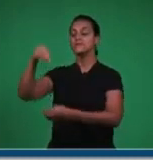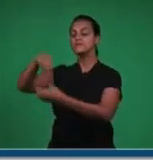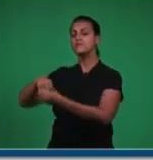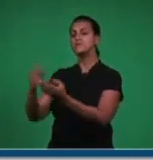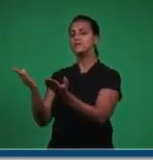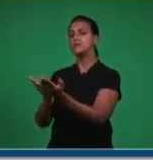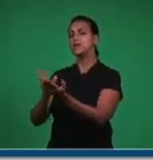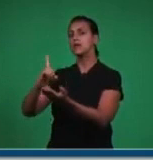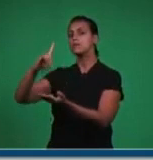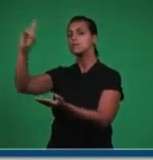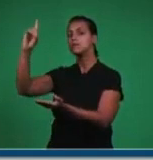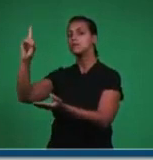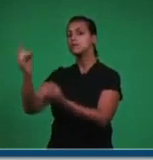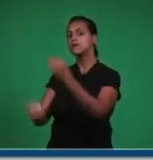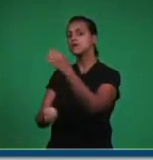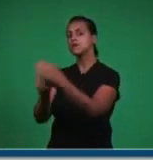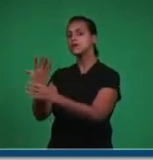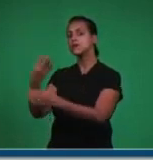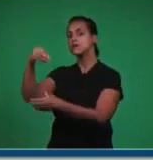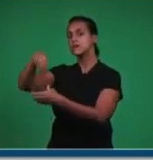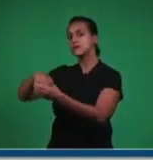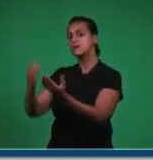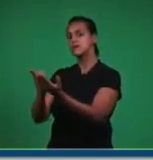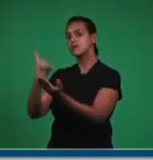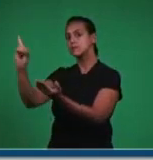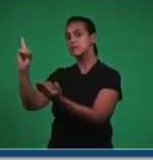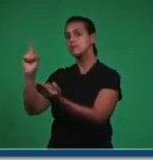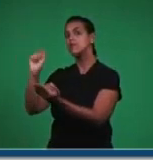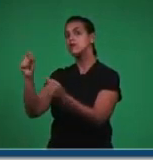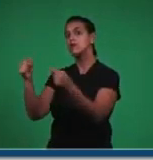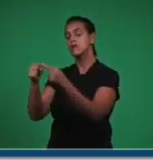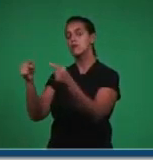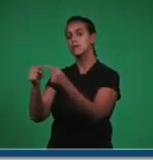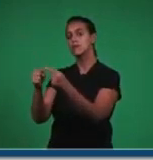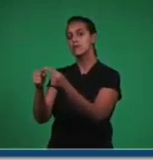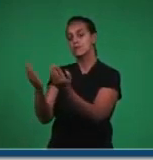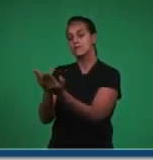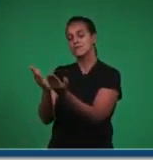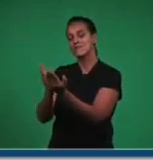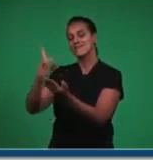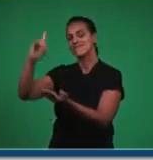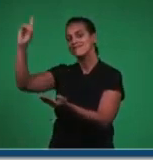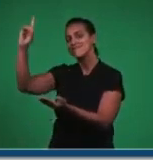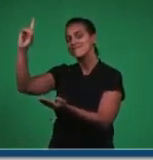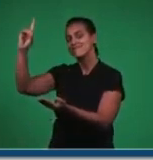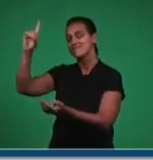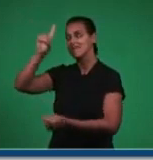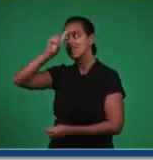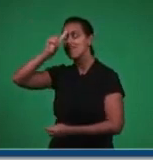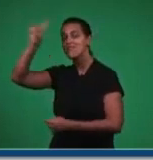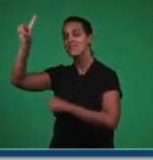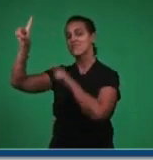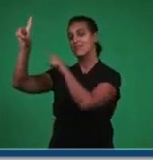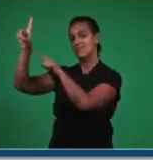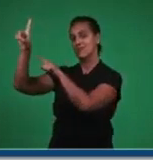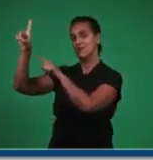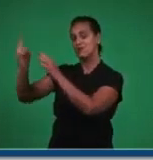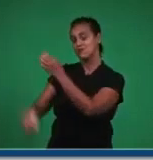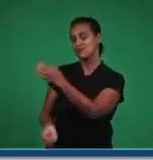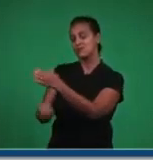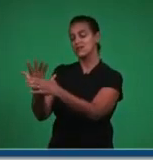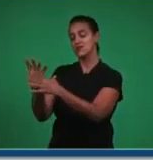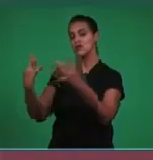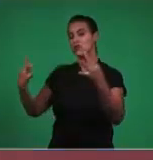está referente à palavra de Deus. Então a Bíblia, ela nos diz que Deus criou todas as